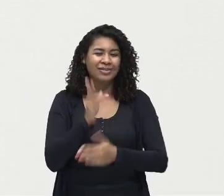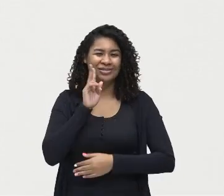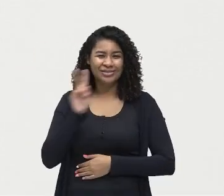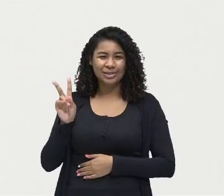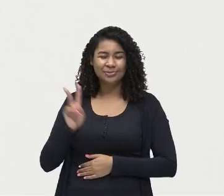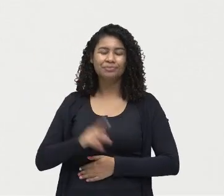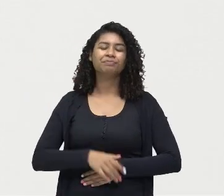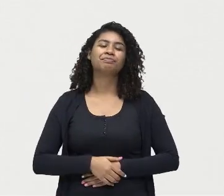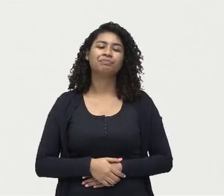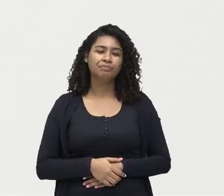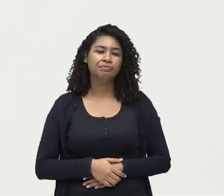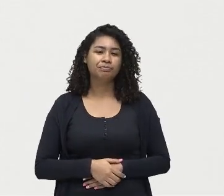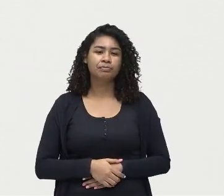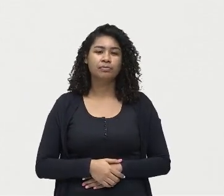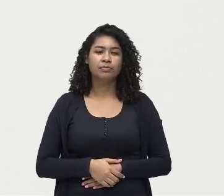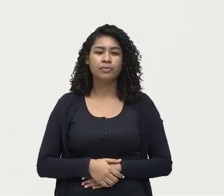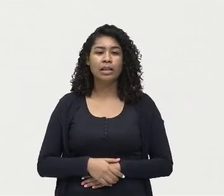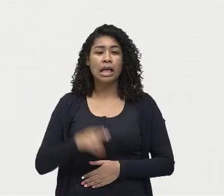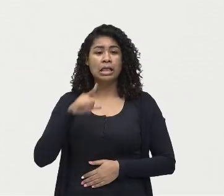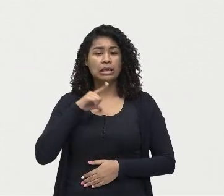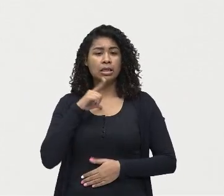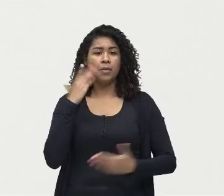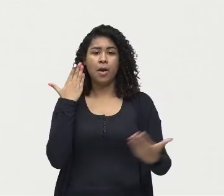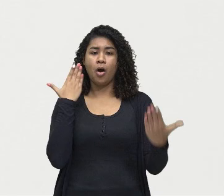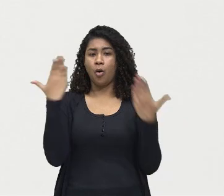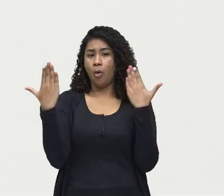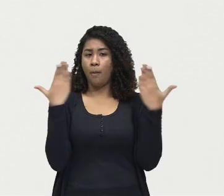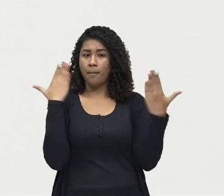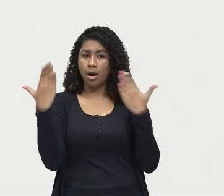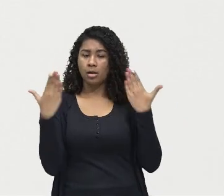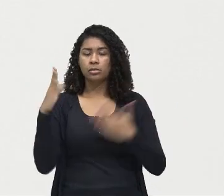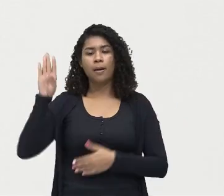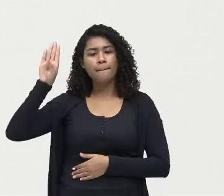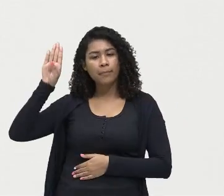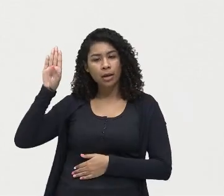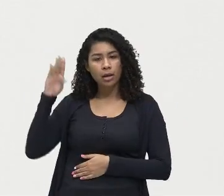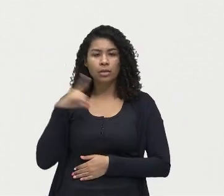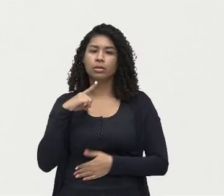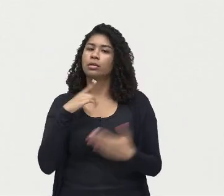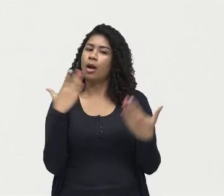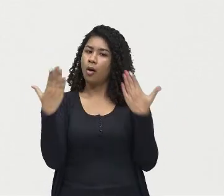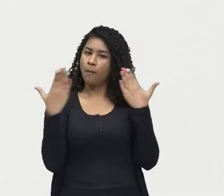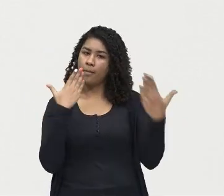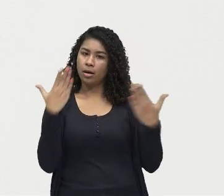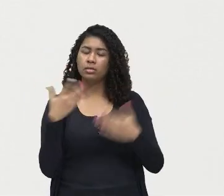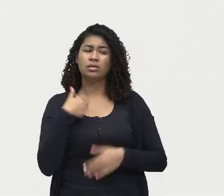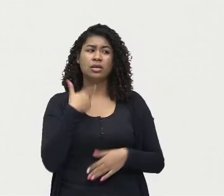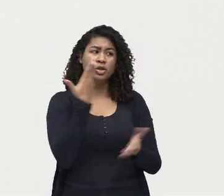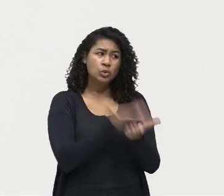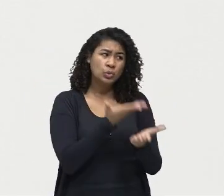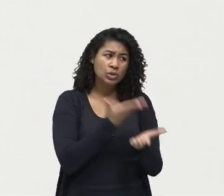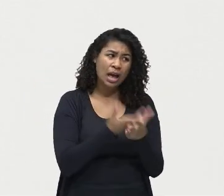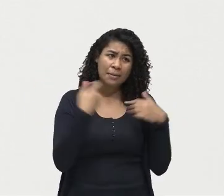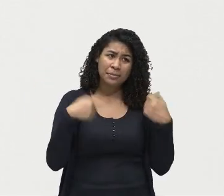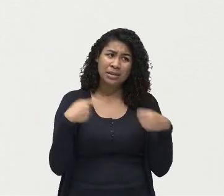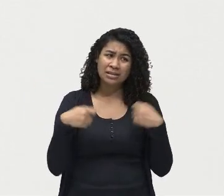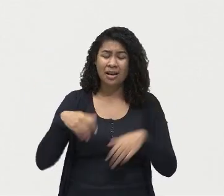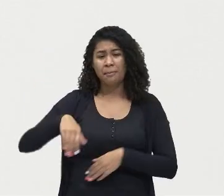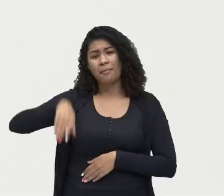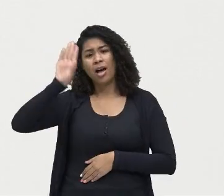nós temos uma comparação. Tenho estudado menos do que deveria, é comparação. Letra